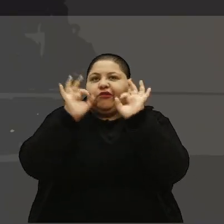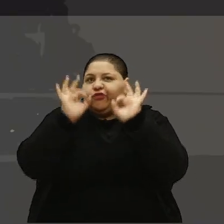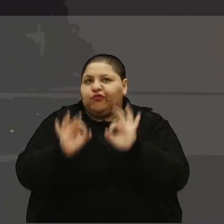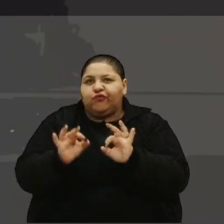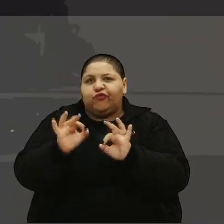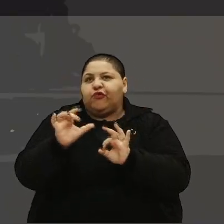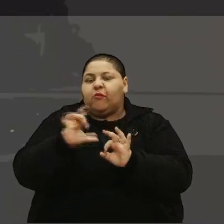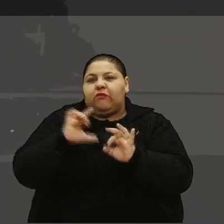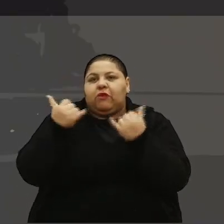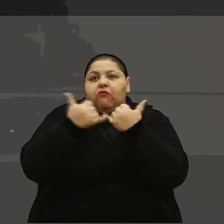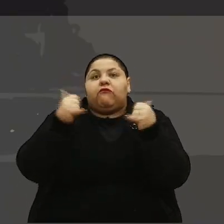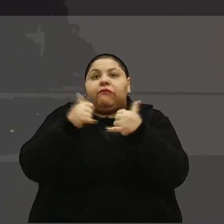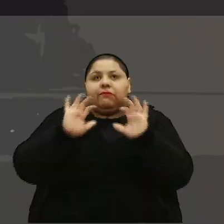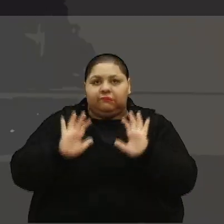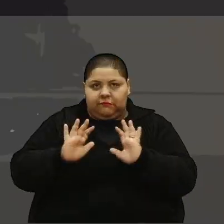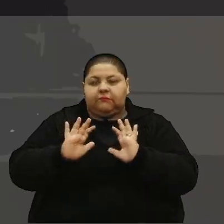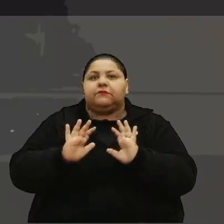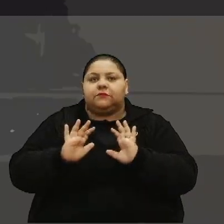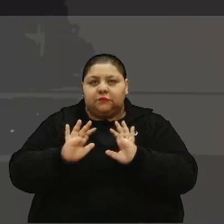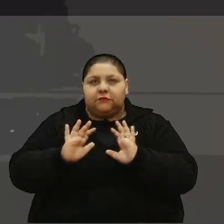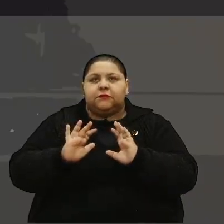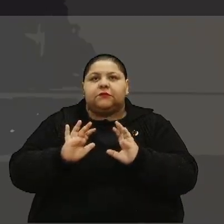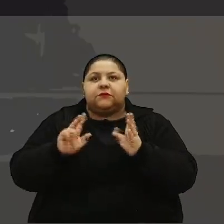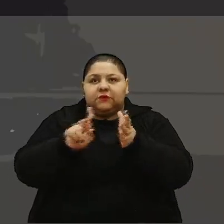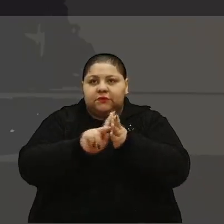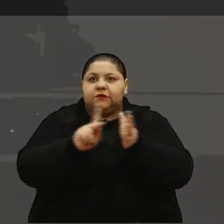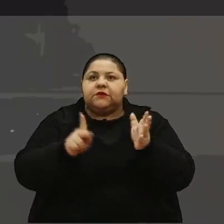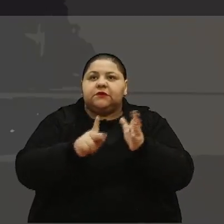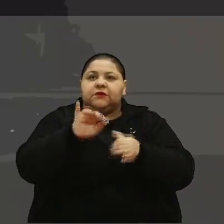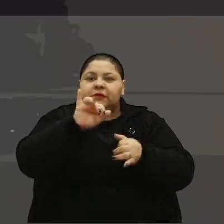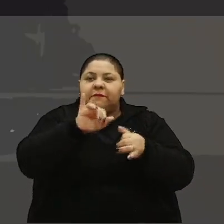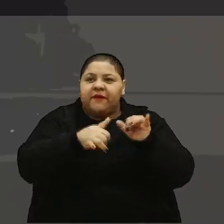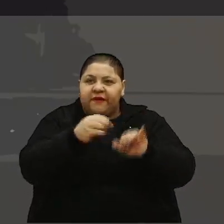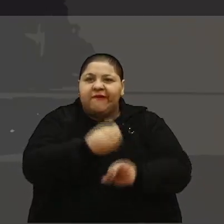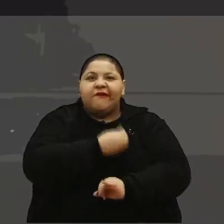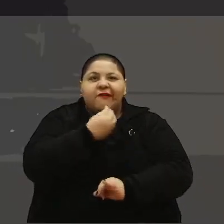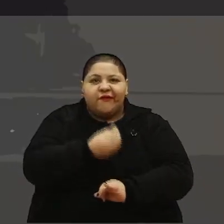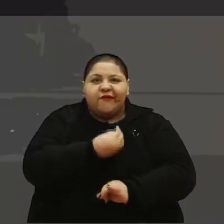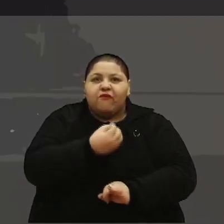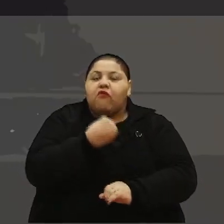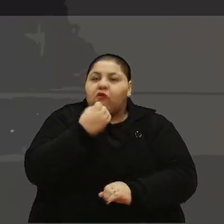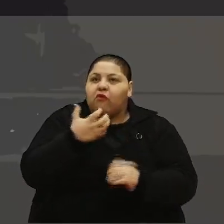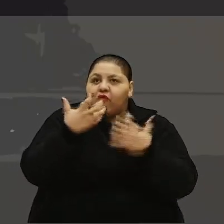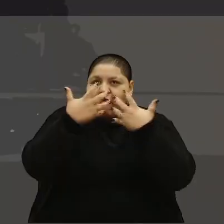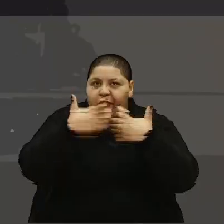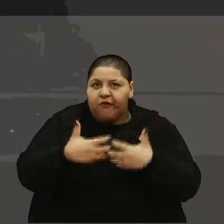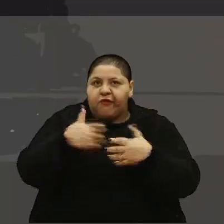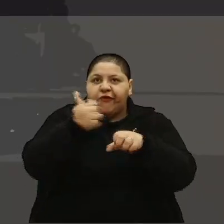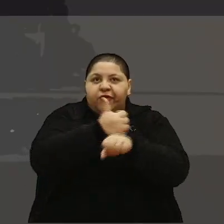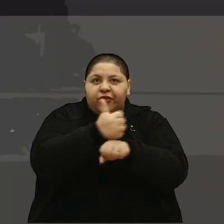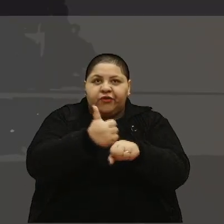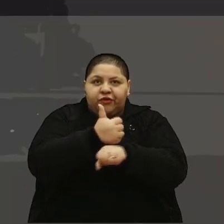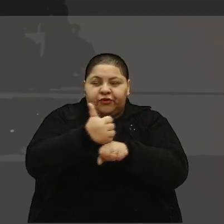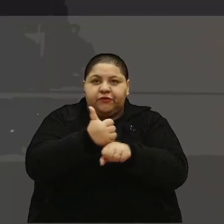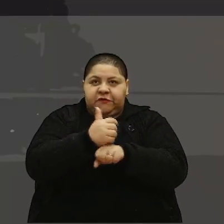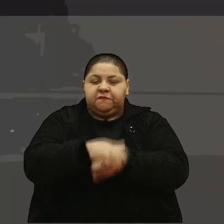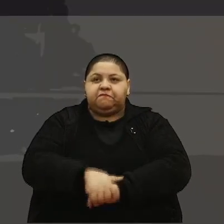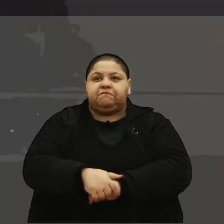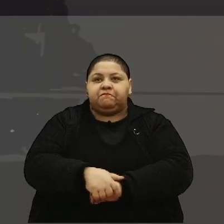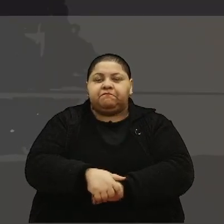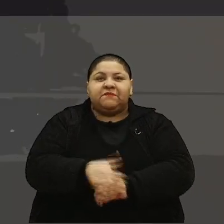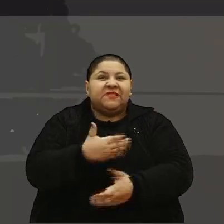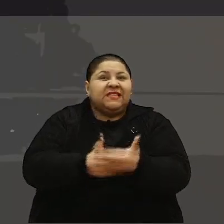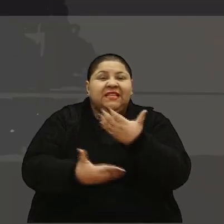ter o curto ali, em questão da própria qualidade de vida e o bom funcionamento do profissional servidor público. Existe